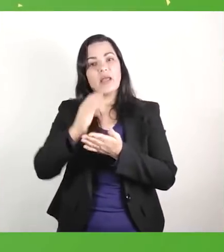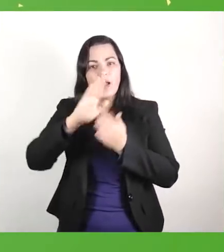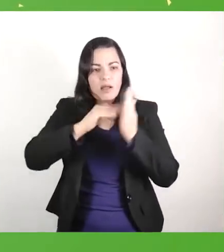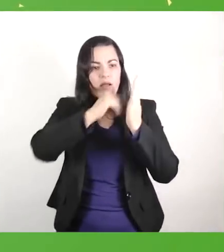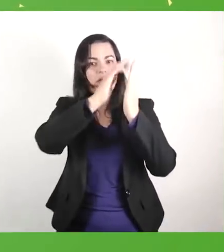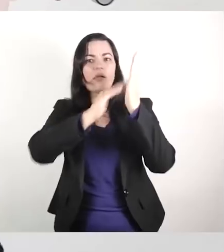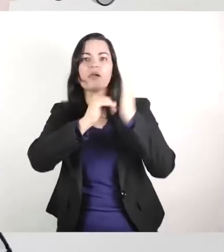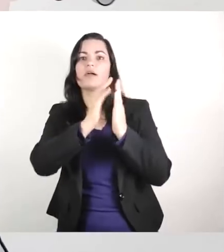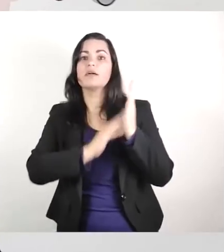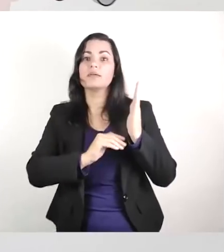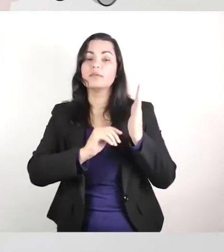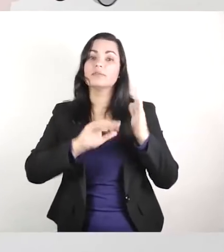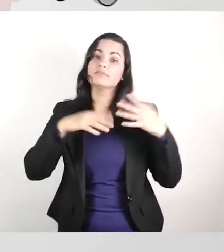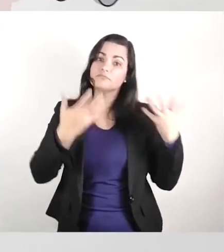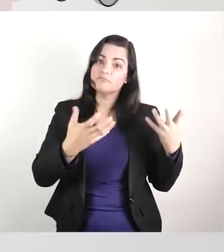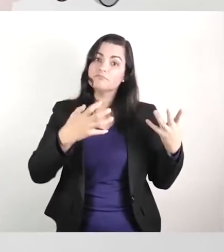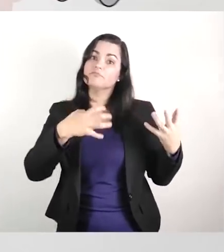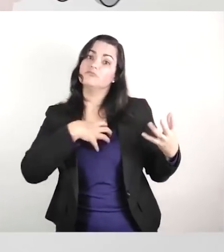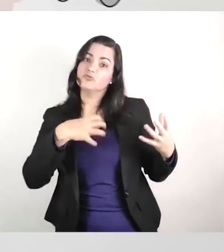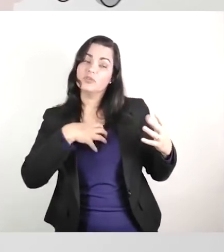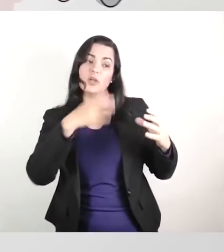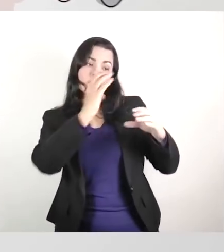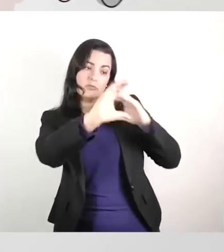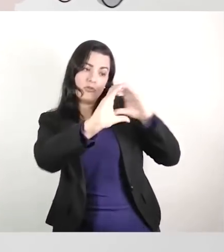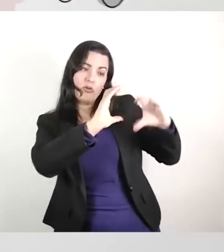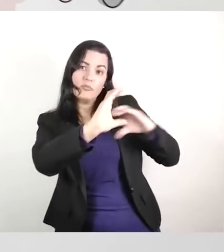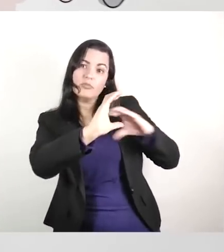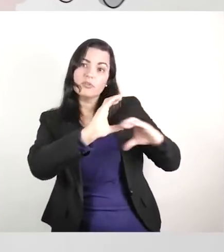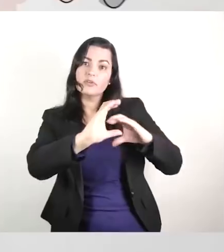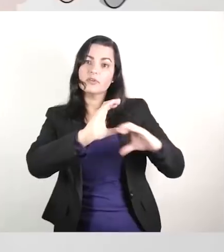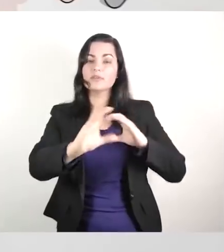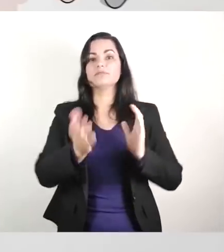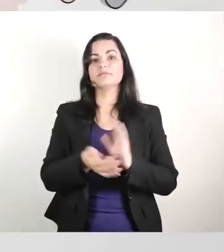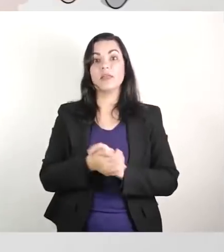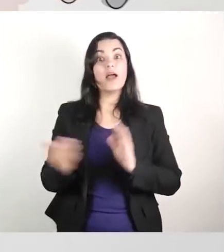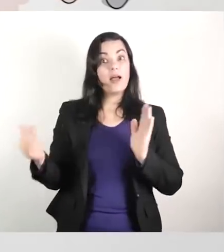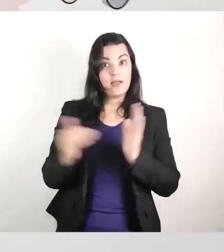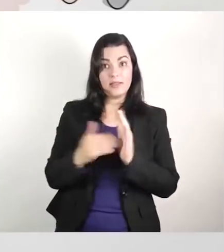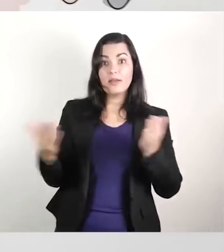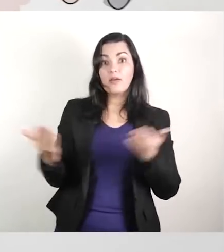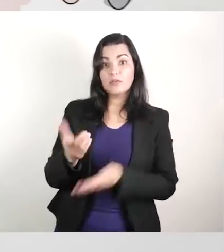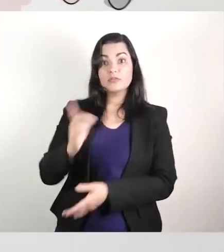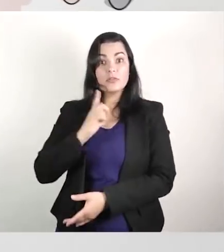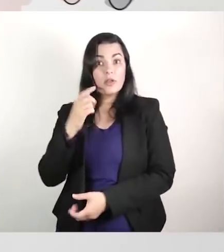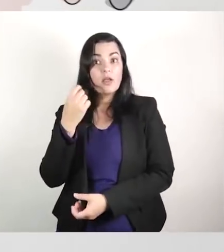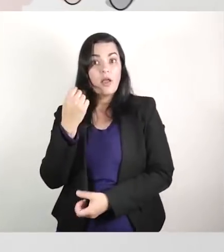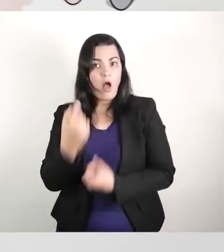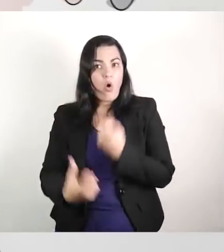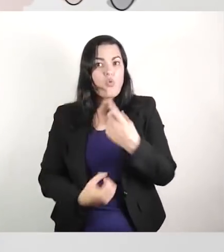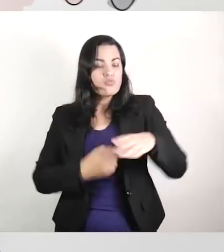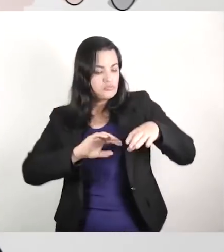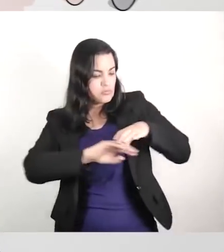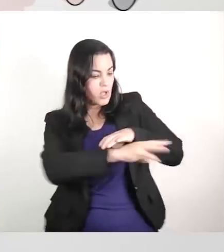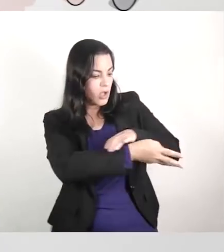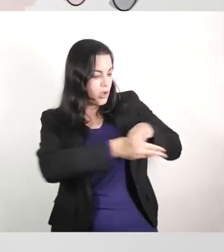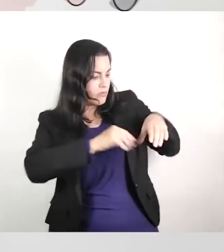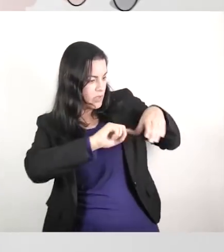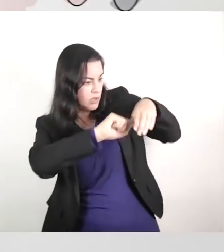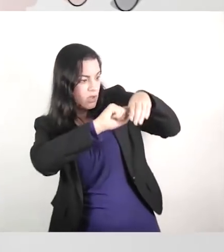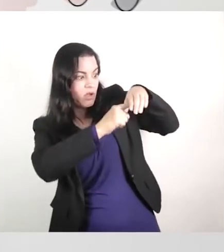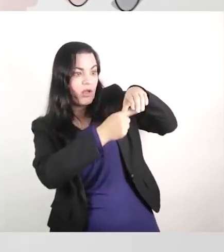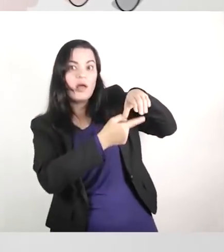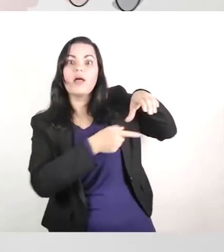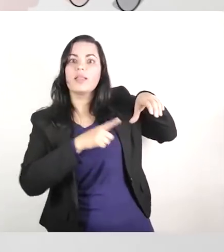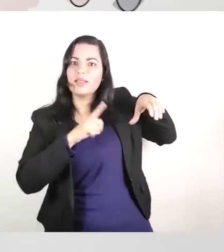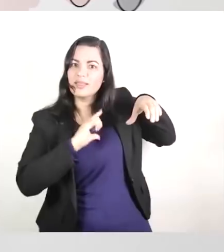interpretada e que durou aí muito tempo, tanto que até hoje nós temos algumas cavernas que conservam